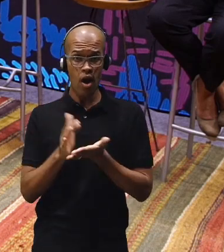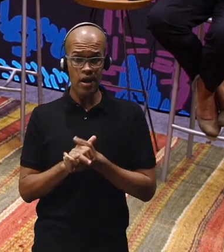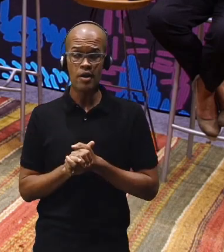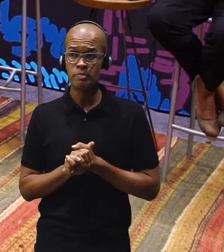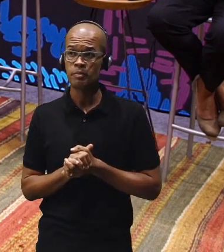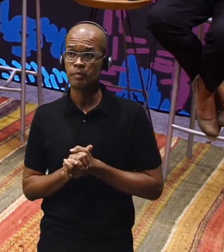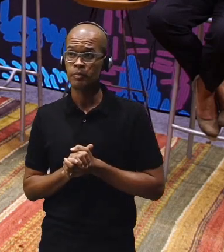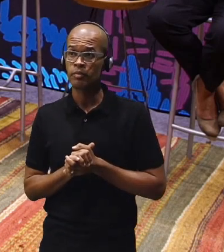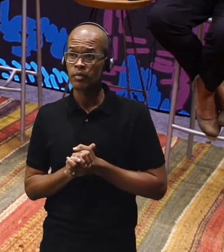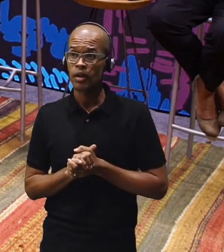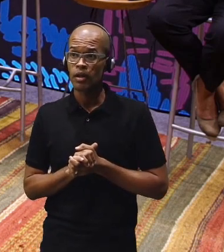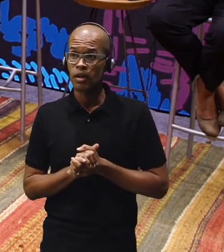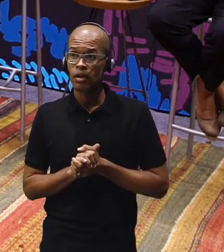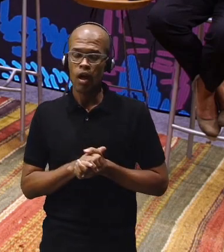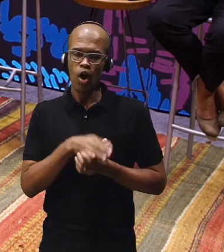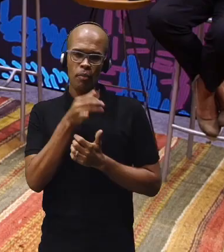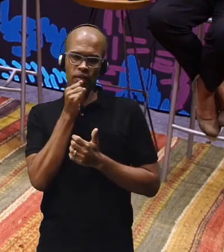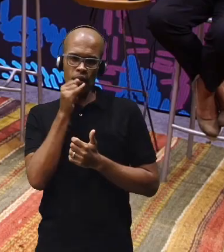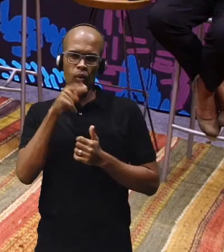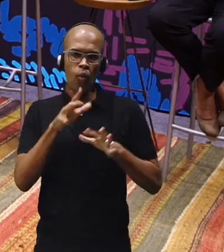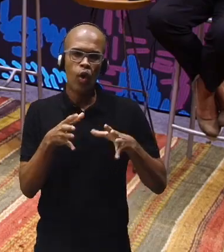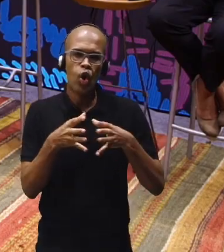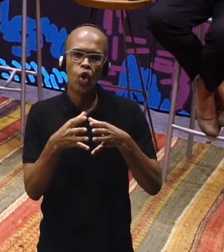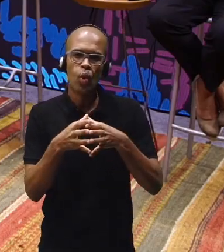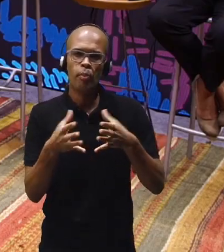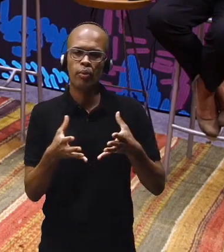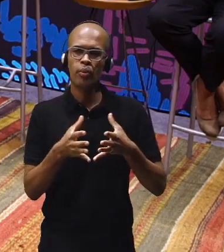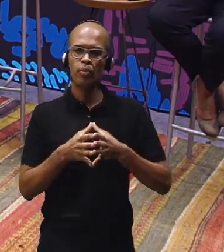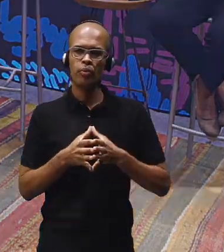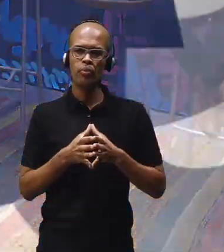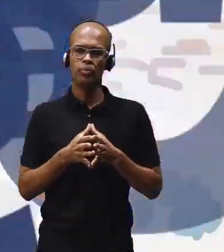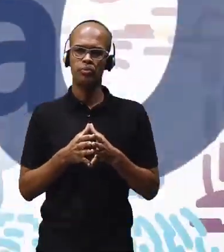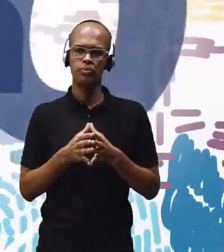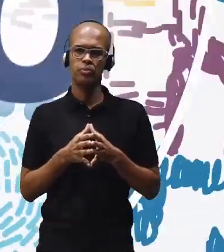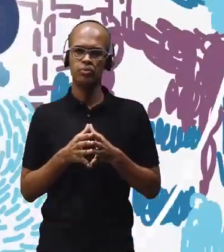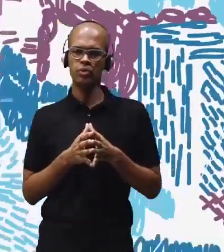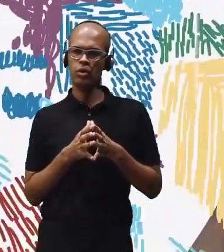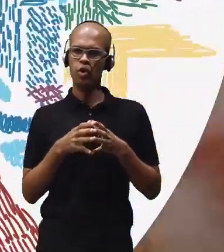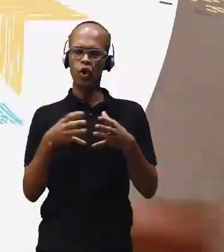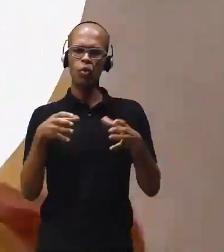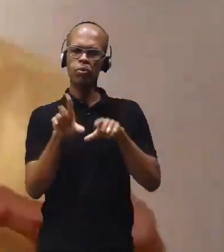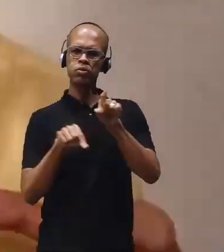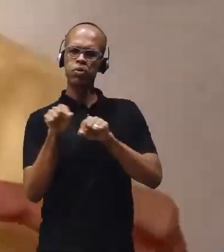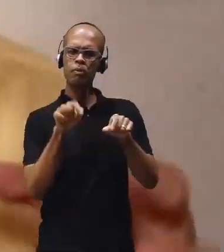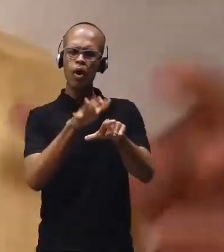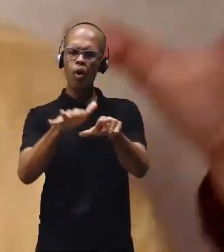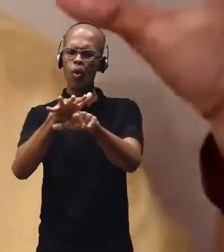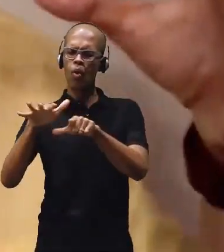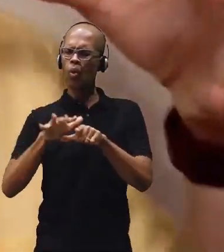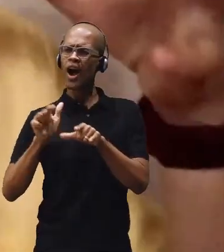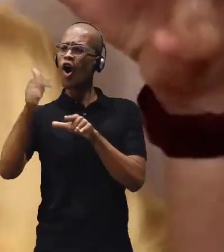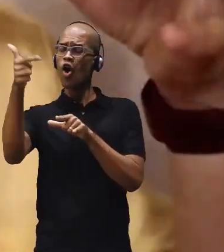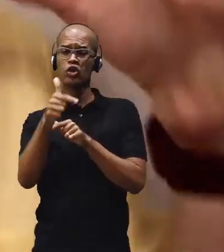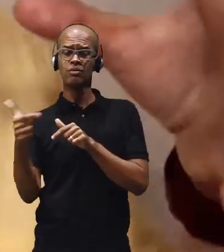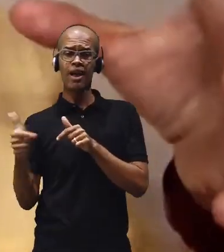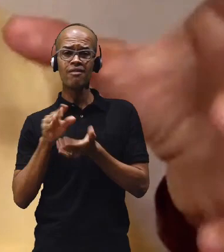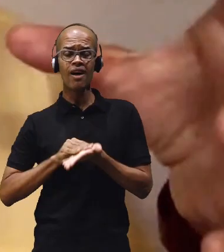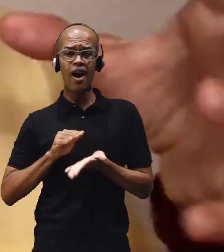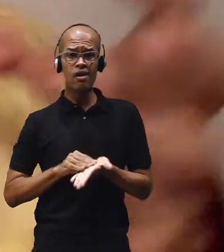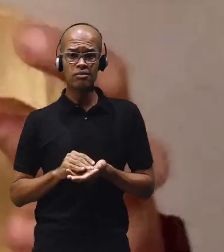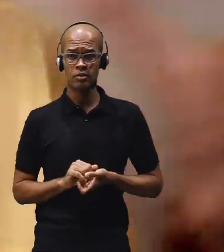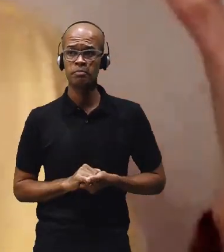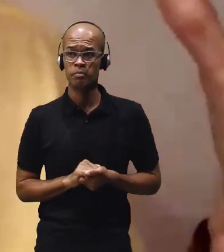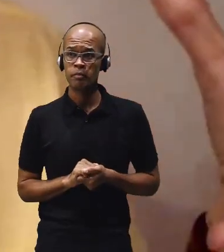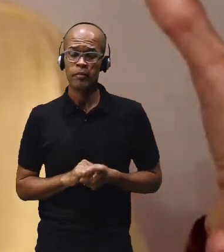campo, que elas, por exemplo, são grupos isolados em determinadas regiões e não em outras.